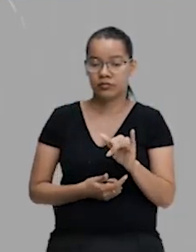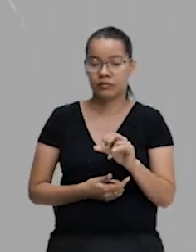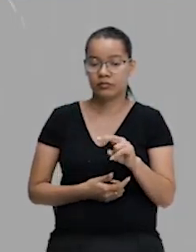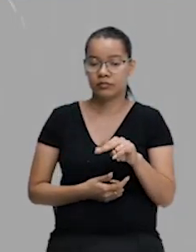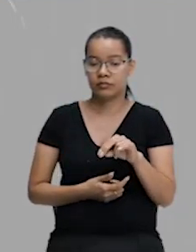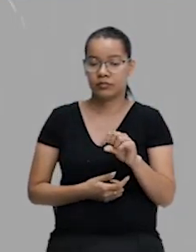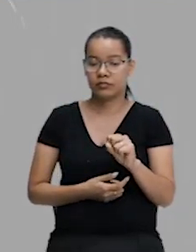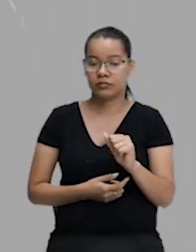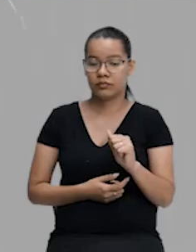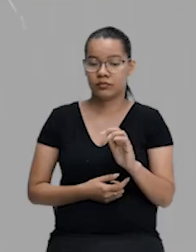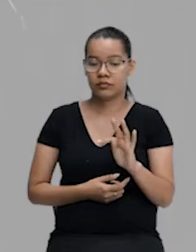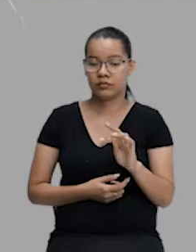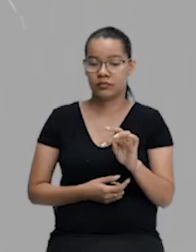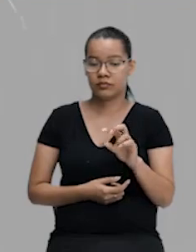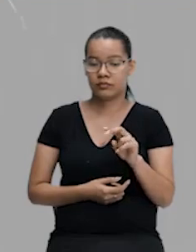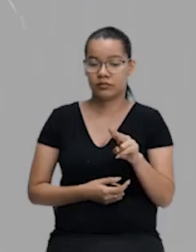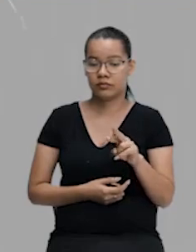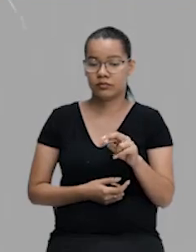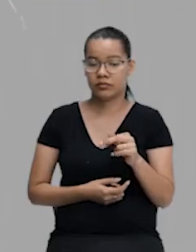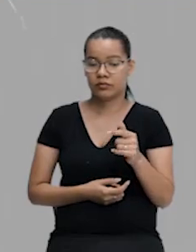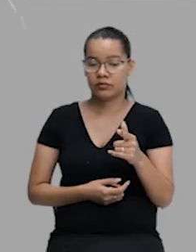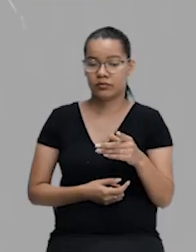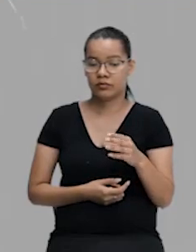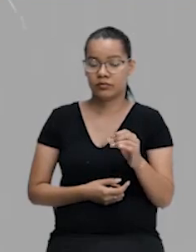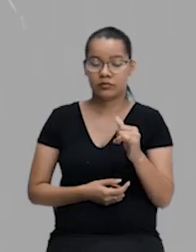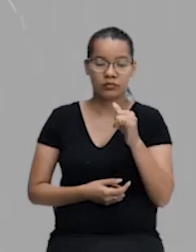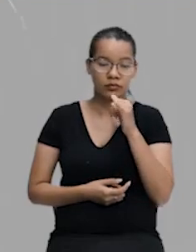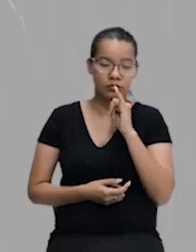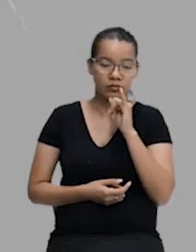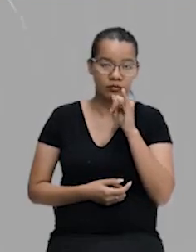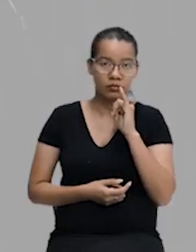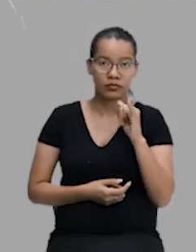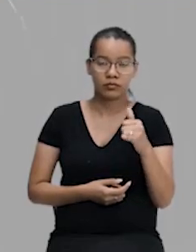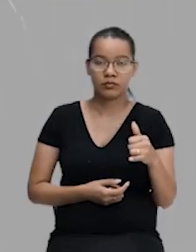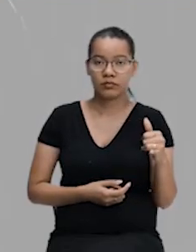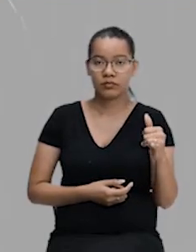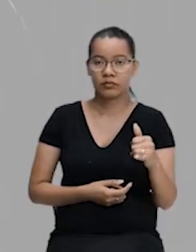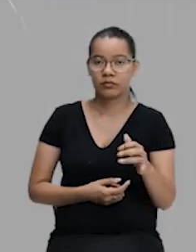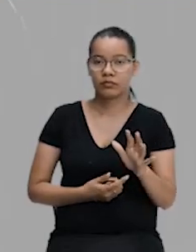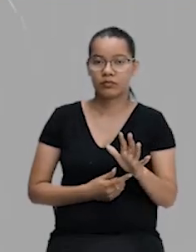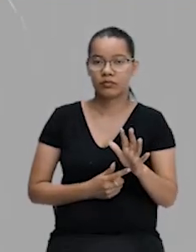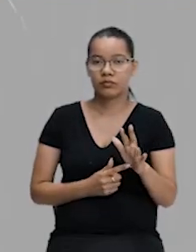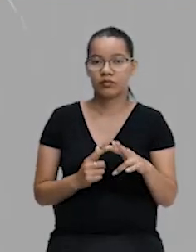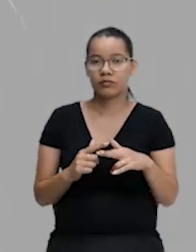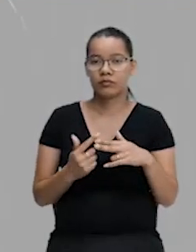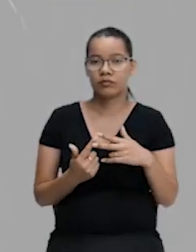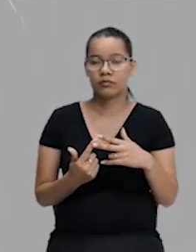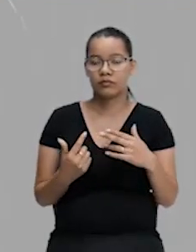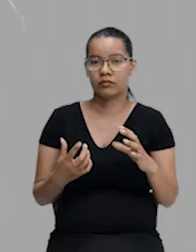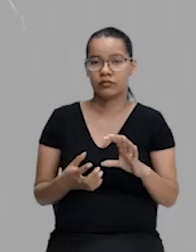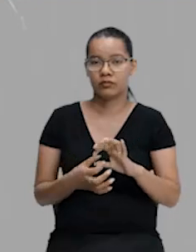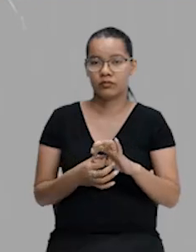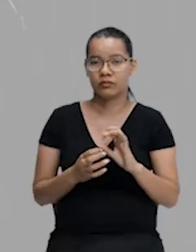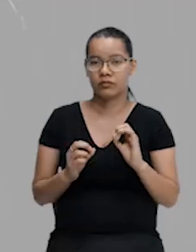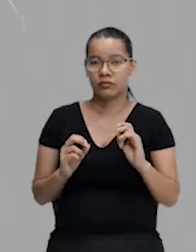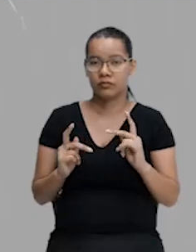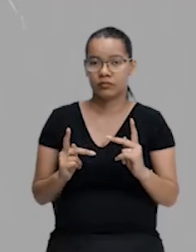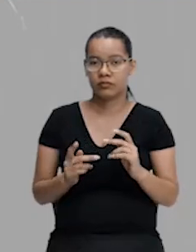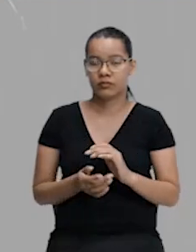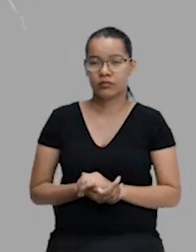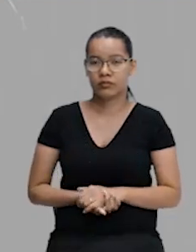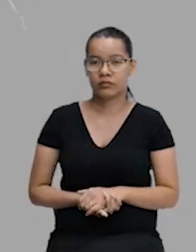exemplo, a ligação dupla, é o caso dos óleos. Os óleos vão apresentar ligação dupla, beleza?